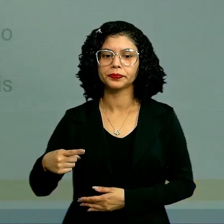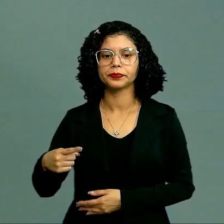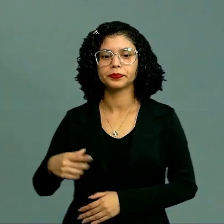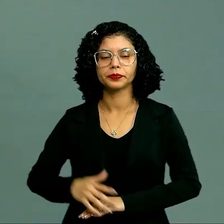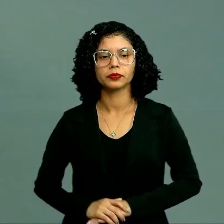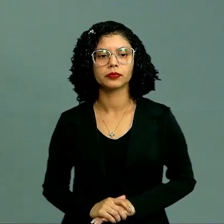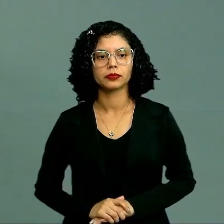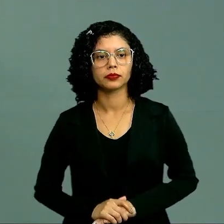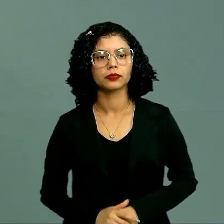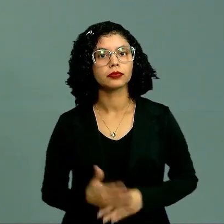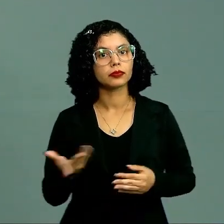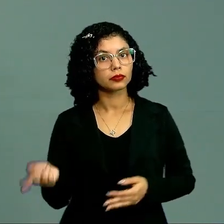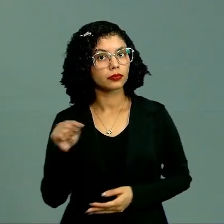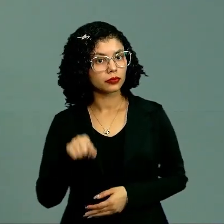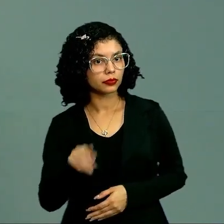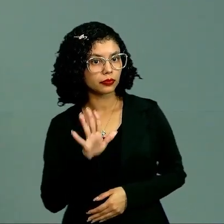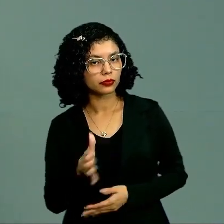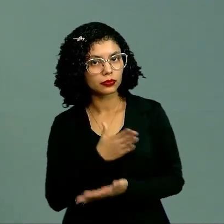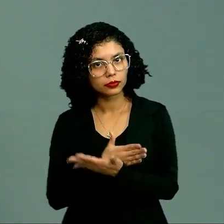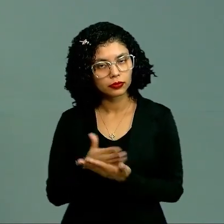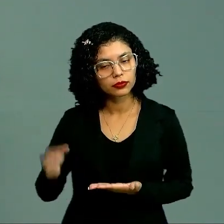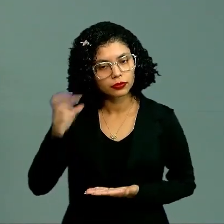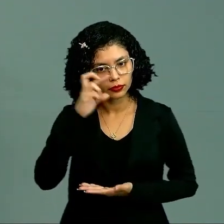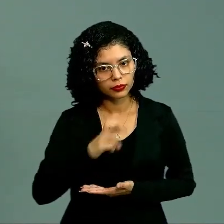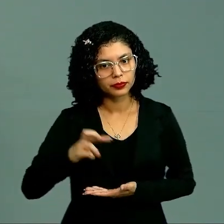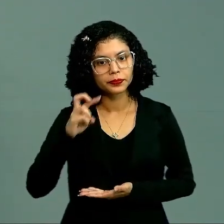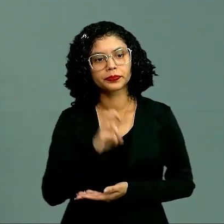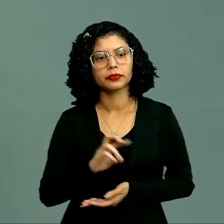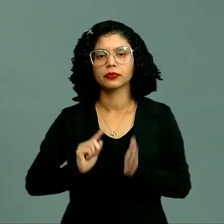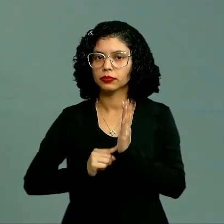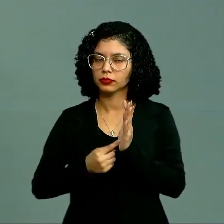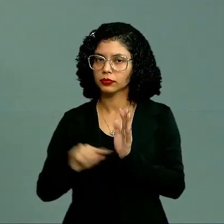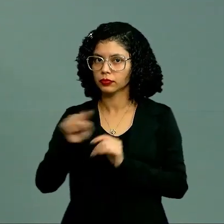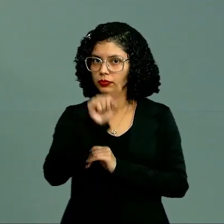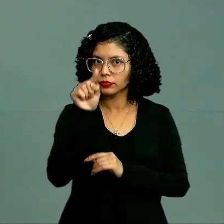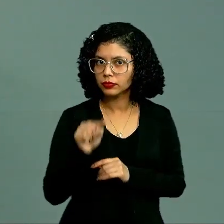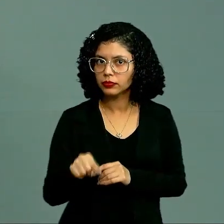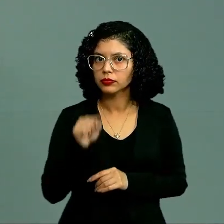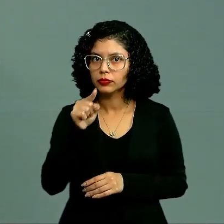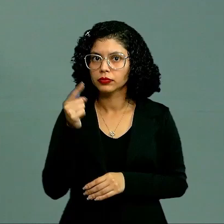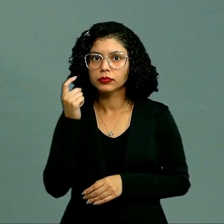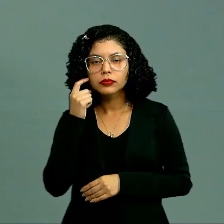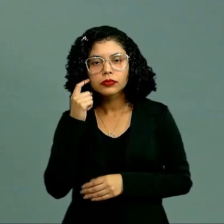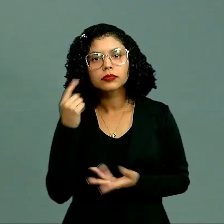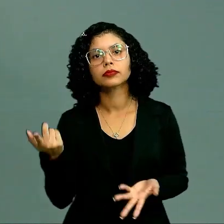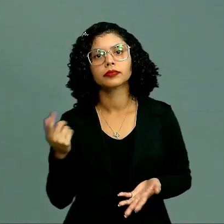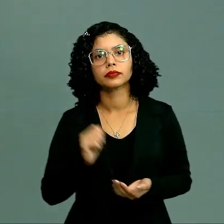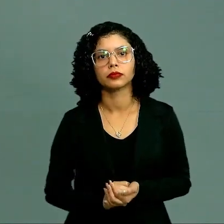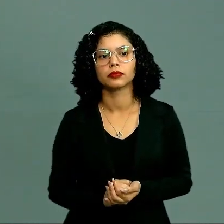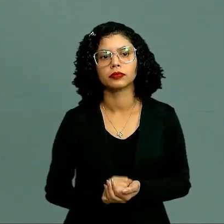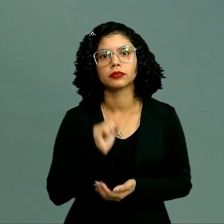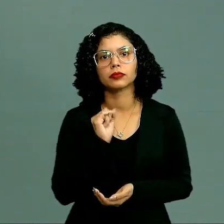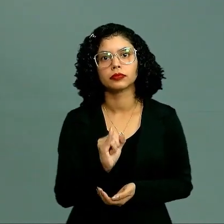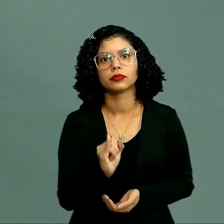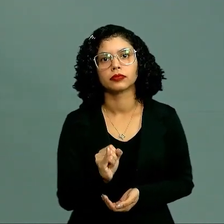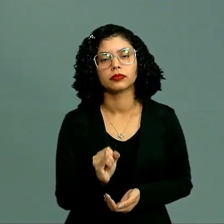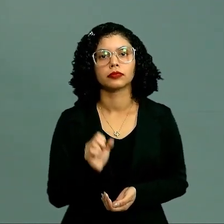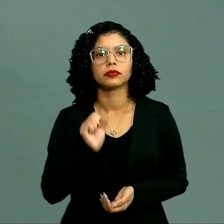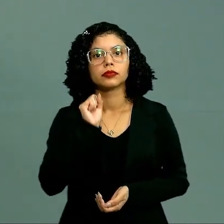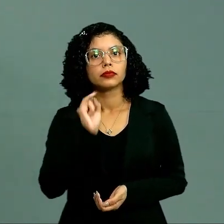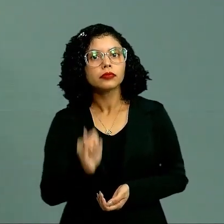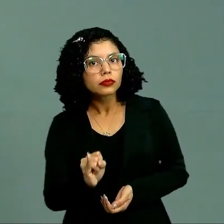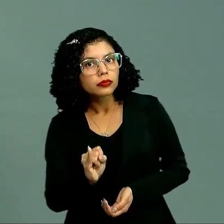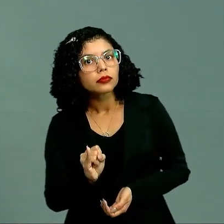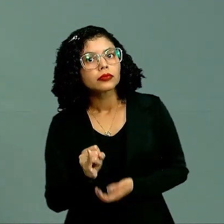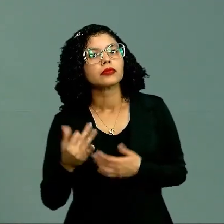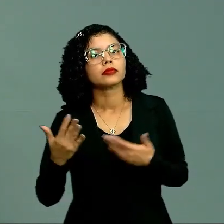nos ratos. Aí você já começa a analisar, já vem aquele ponto de interrogação na sua mente. Bom, olha só,